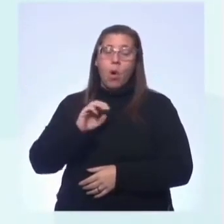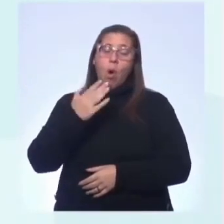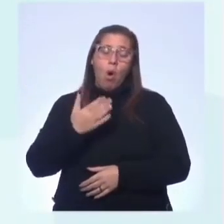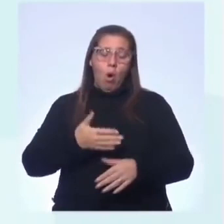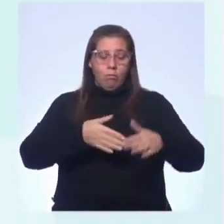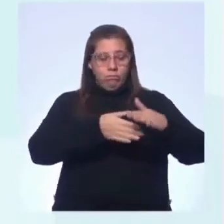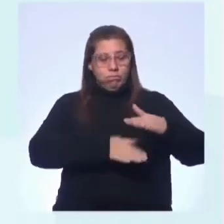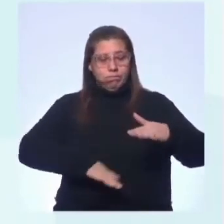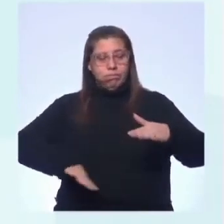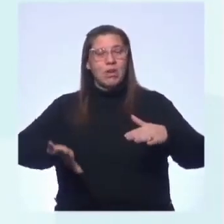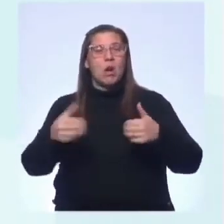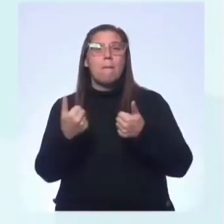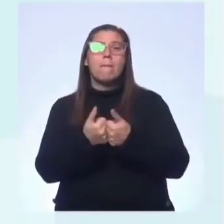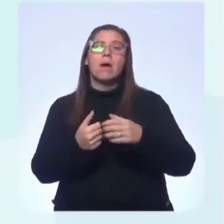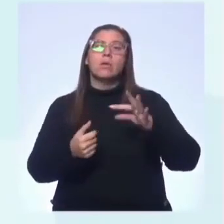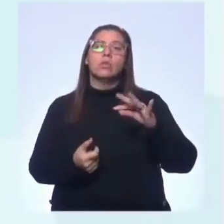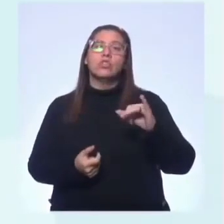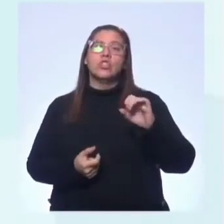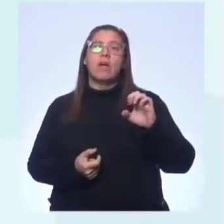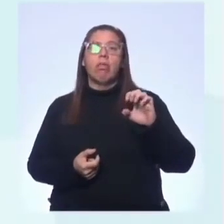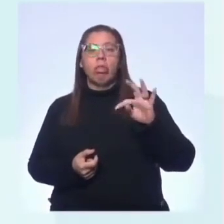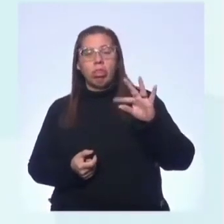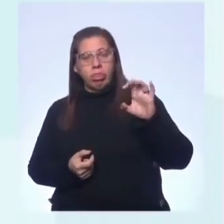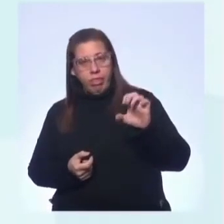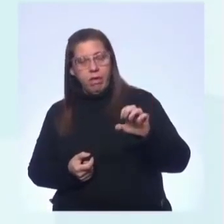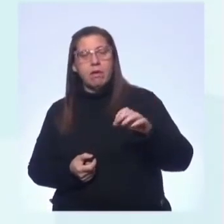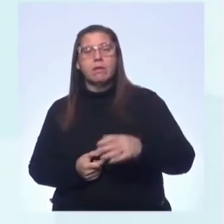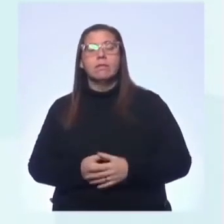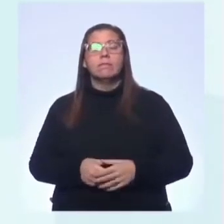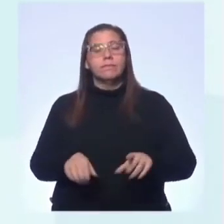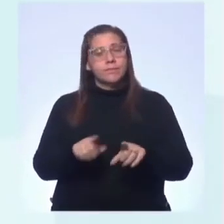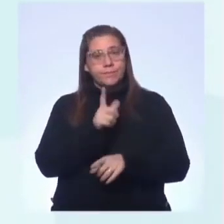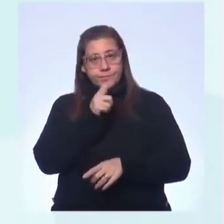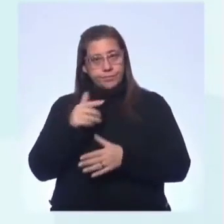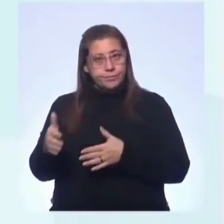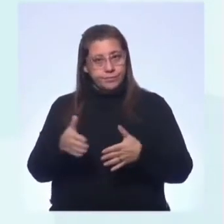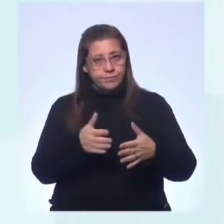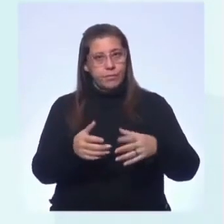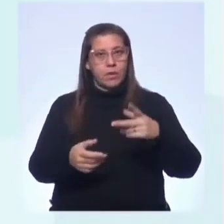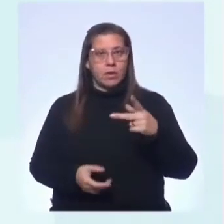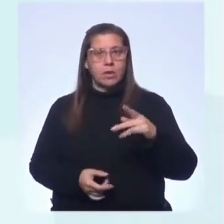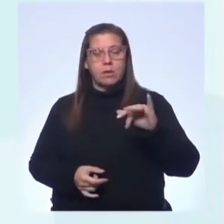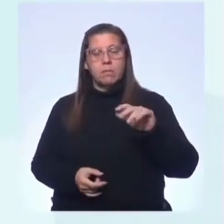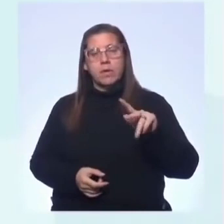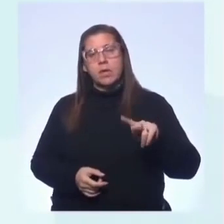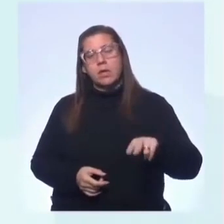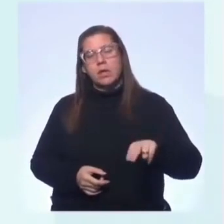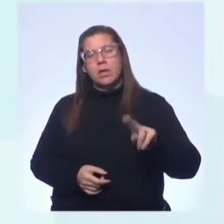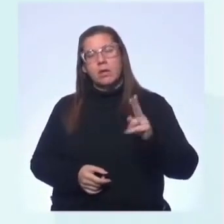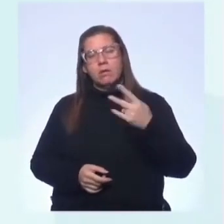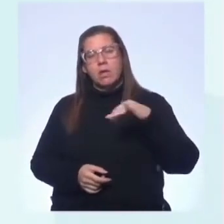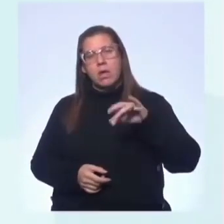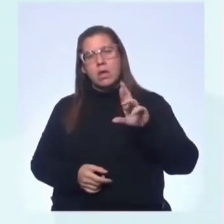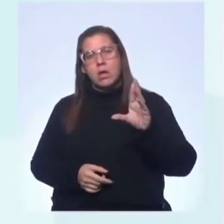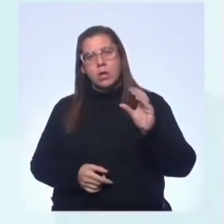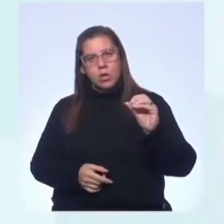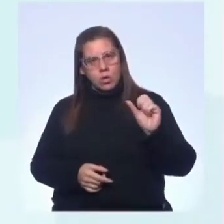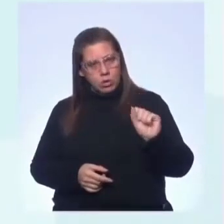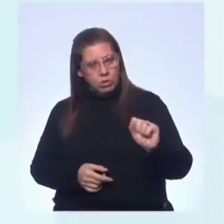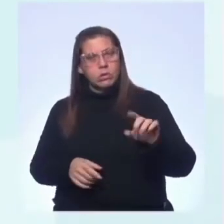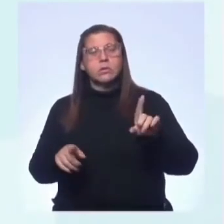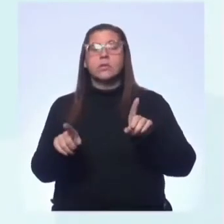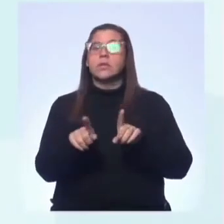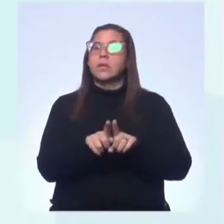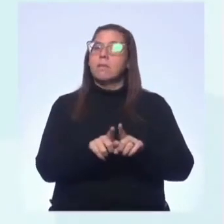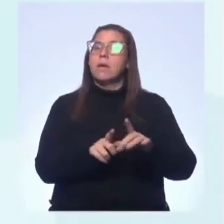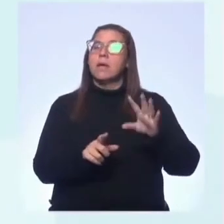e rios como Tietê, Pinheiros, Aricanduva e Tamanduateí, que são os principais aí da cidade de São Paulo e